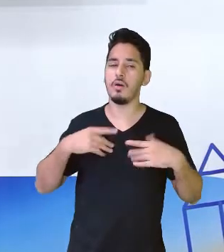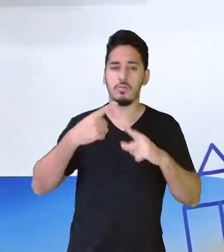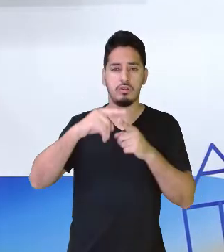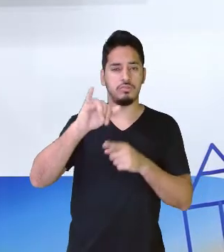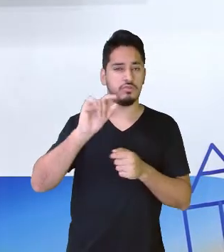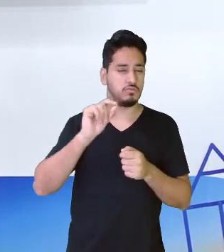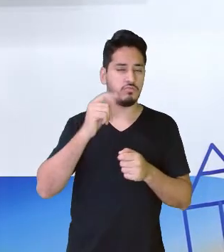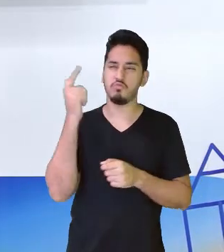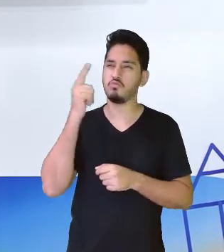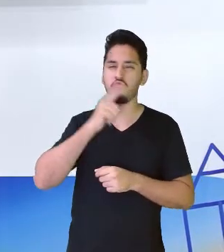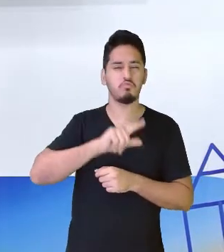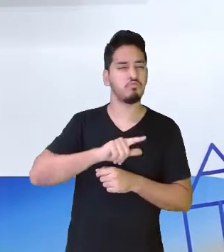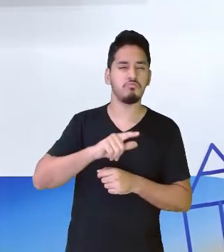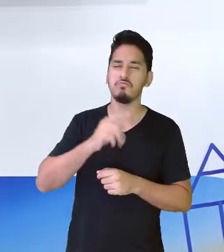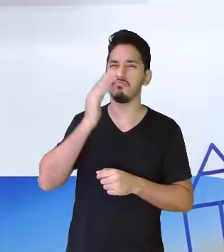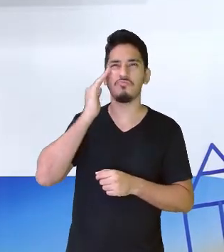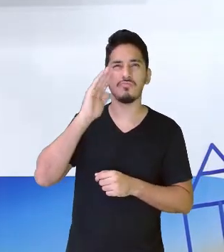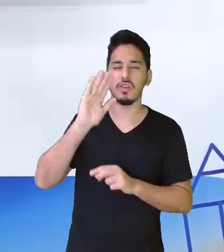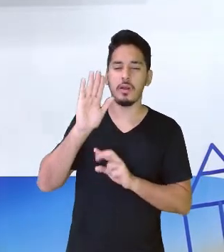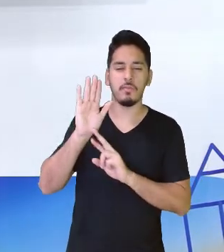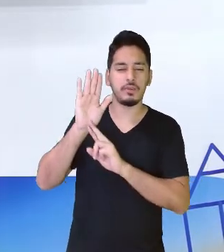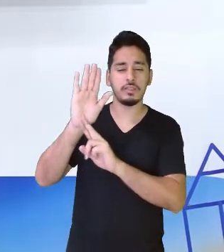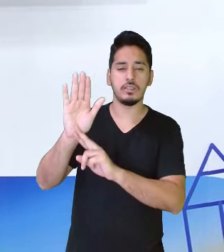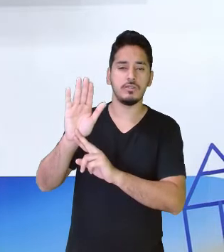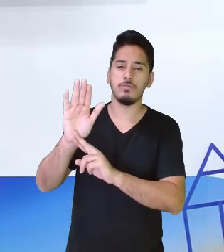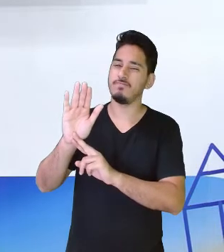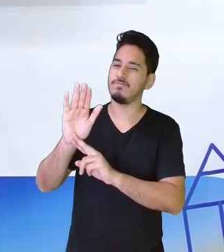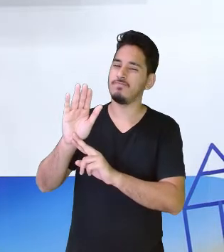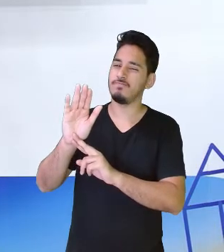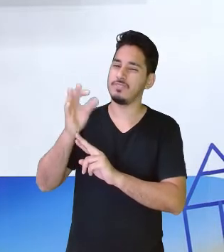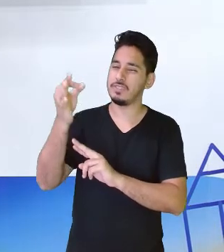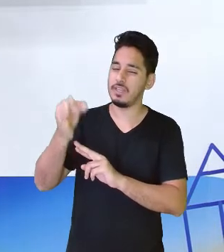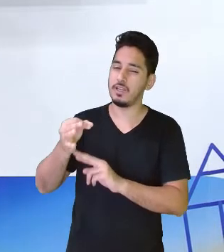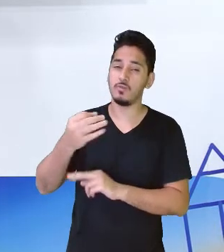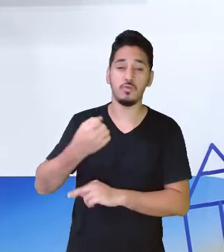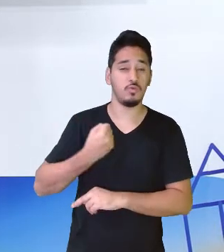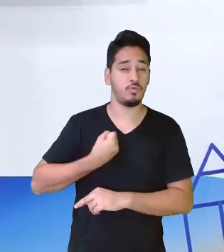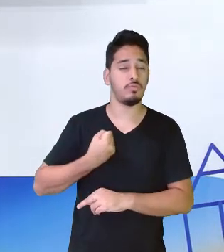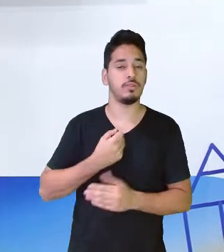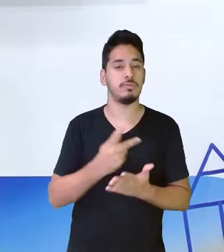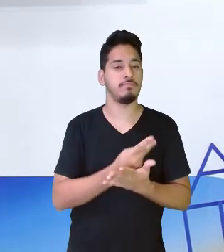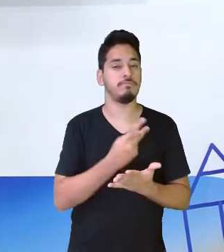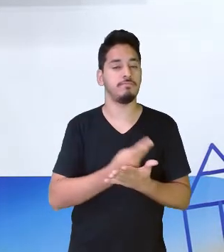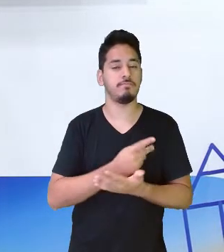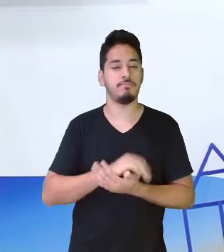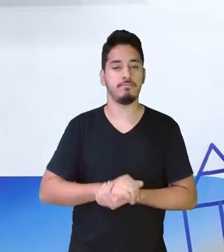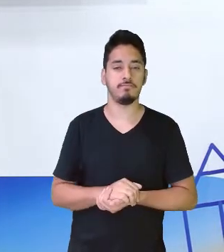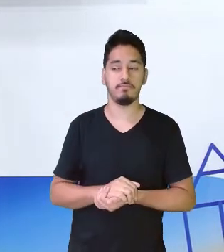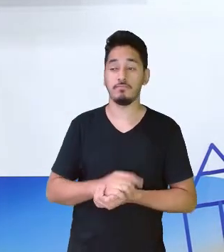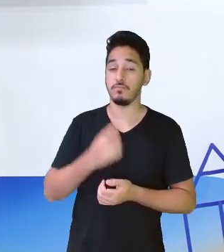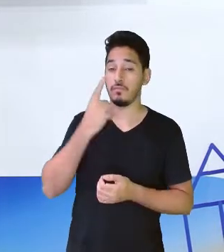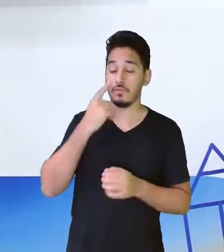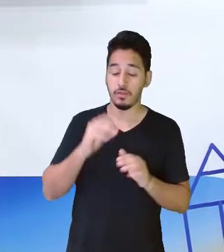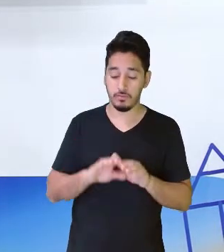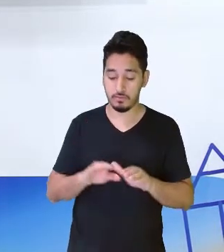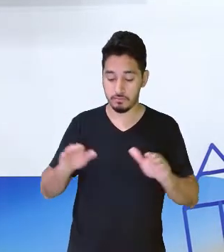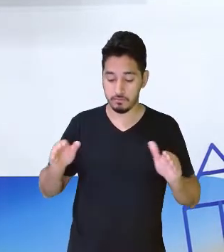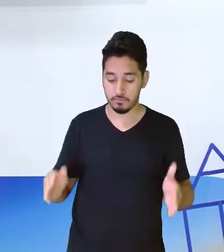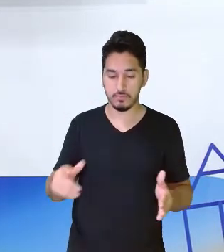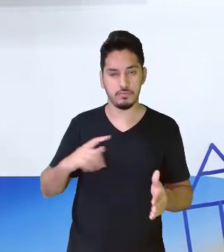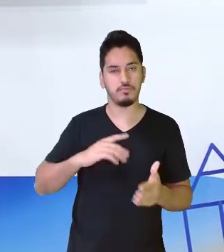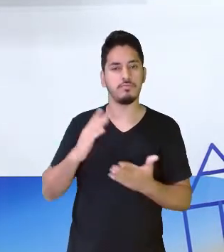essa representação exata, o número está errado, certo? Aqui na minha mesa, por exemplo, eu tenho